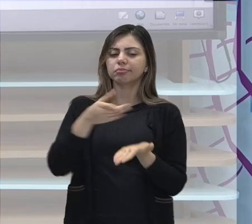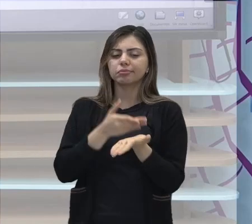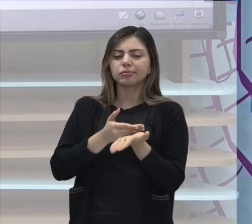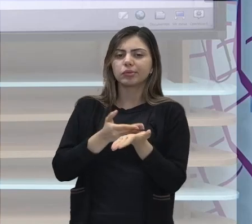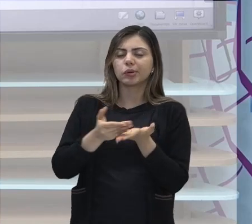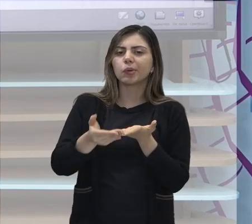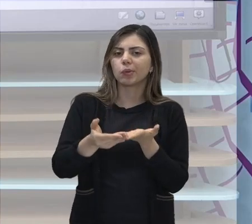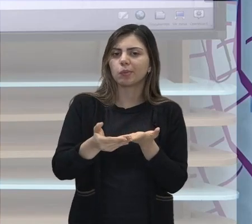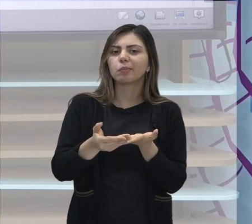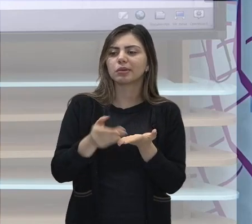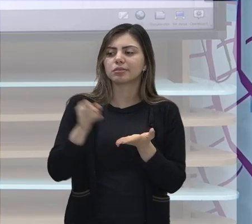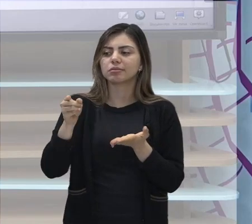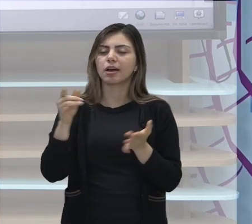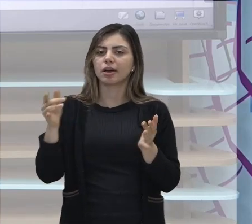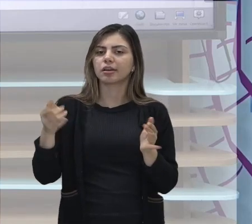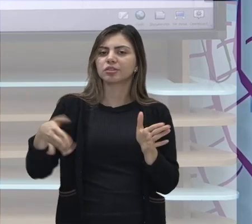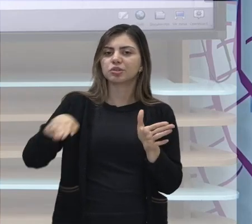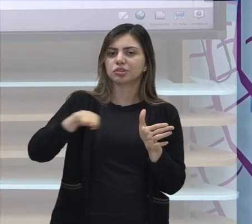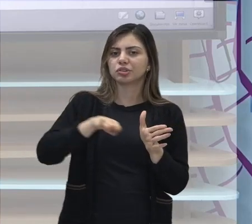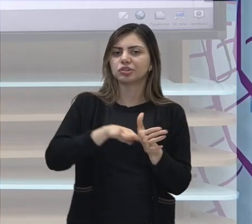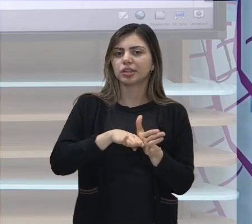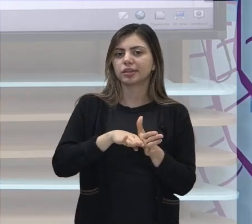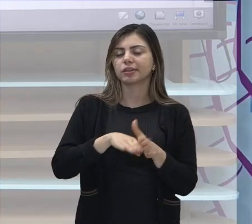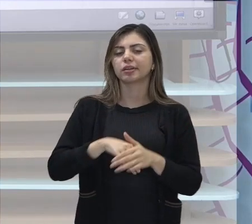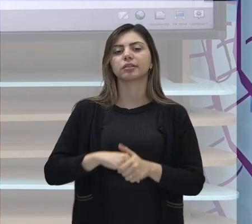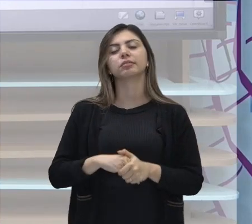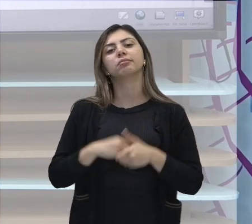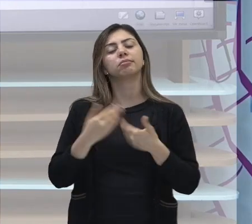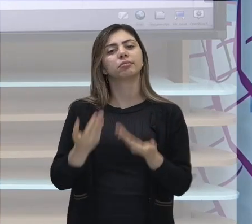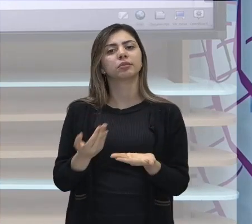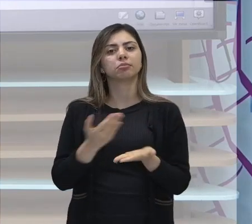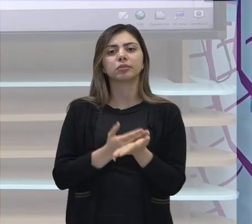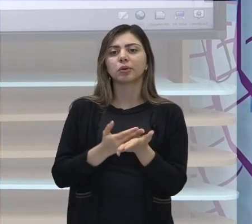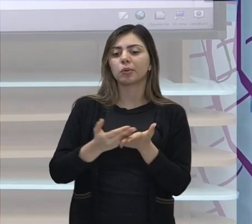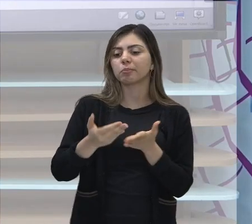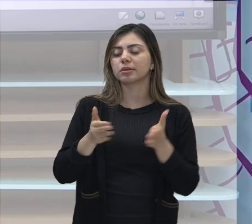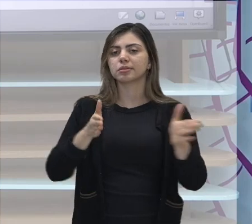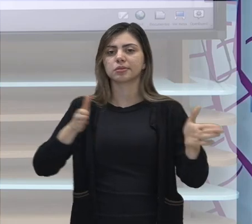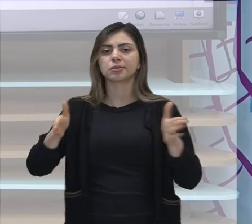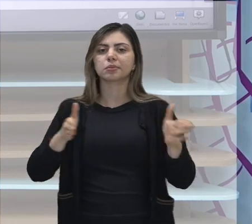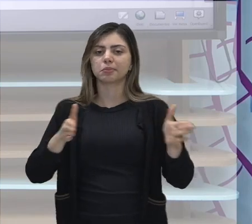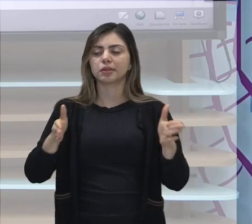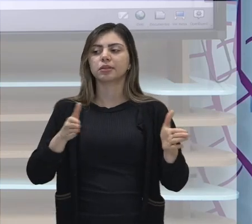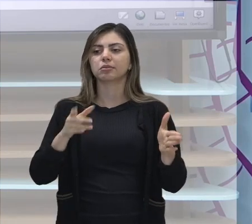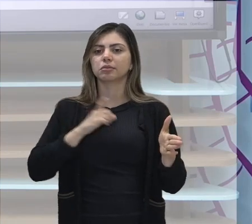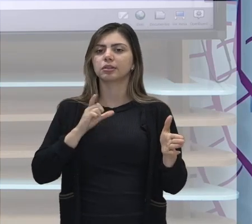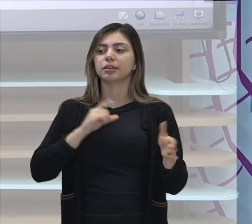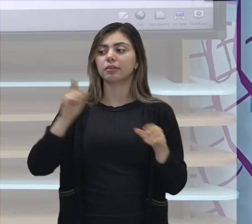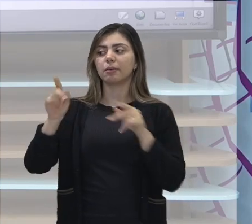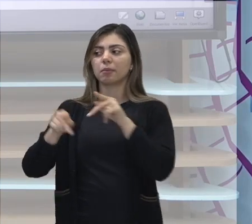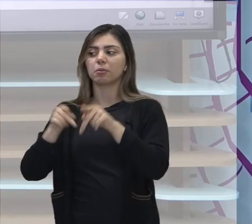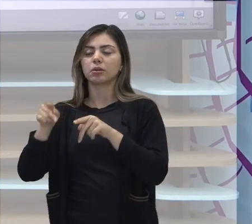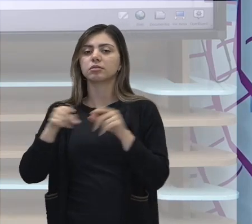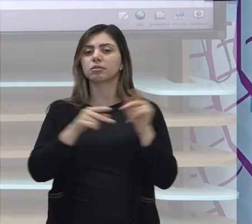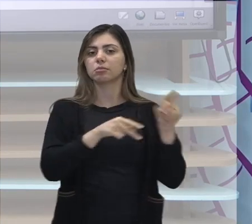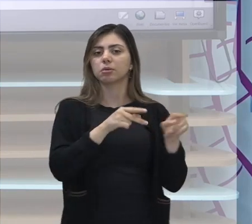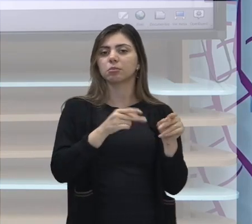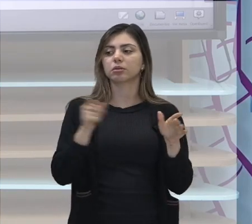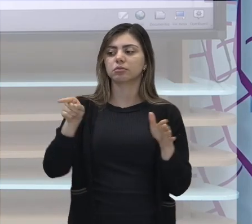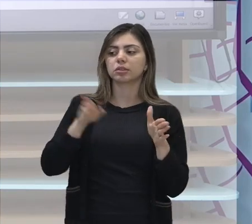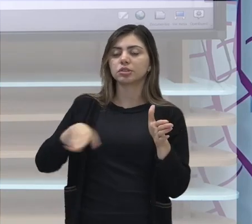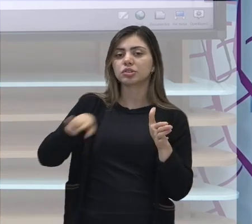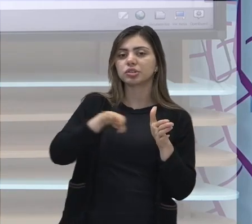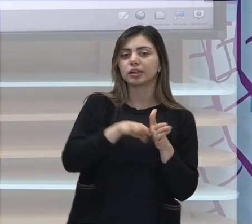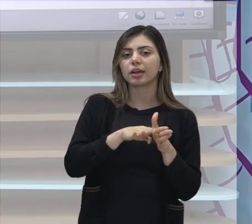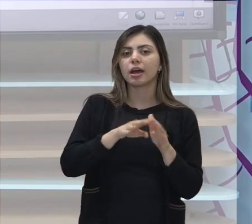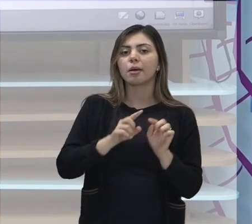desse contato. E, diante desse início desse contato entre esses dois povos, ainda não tínhamos